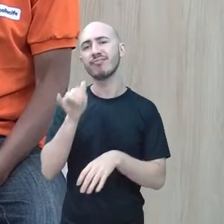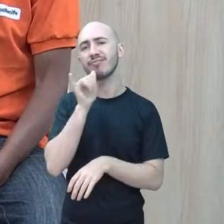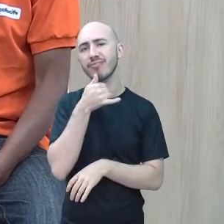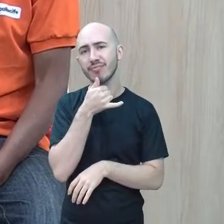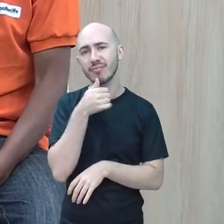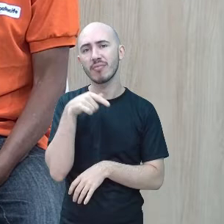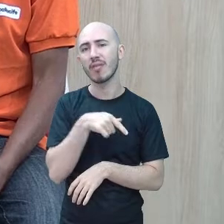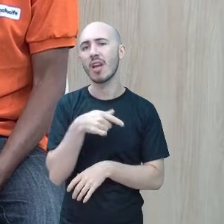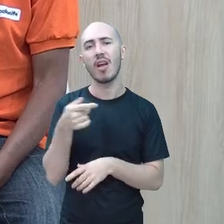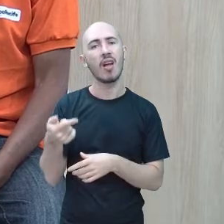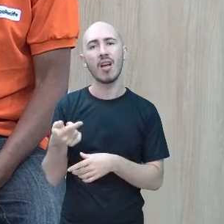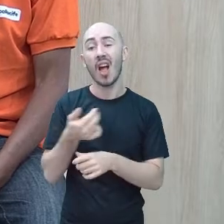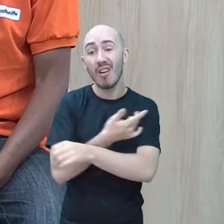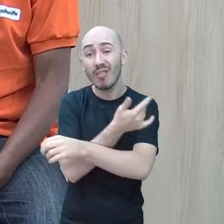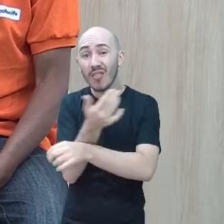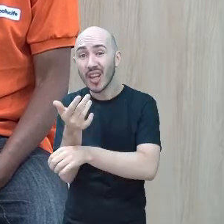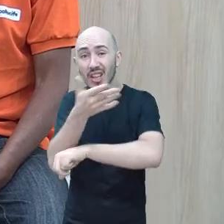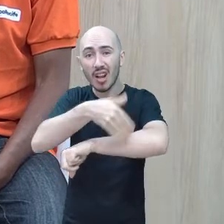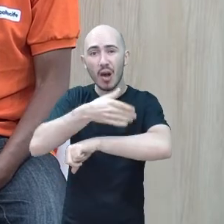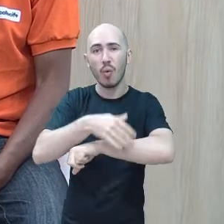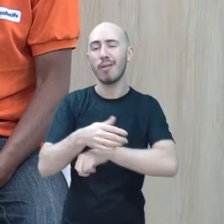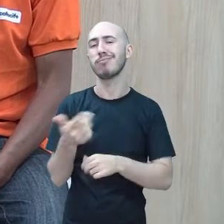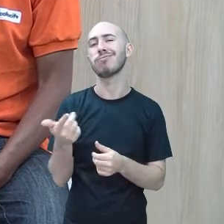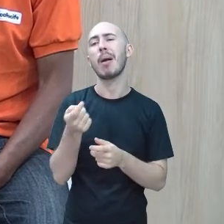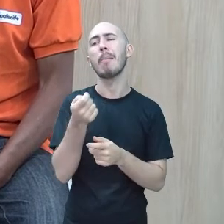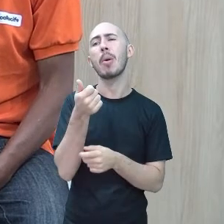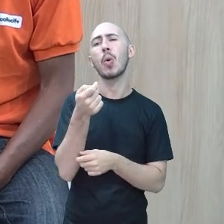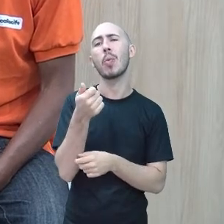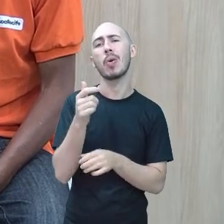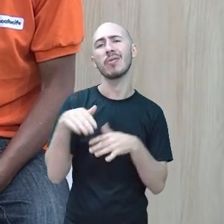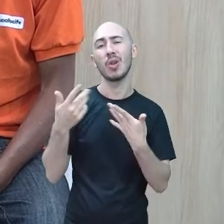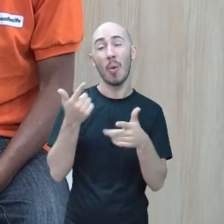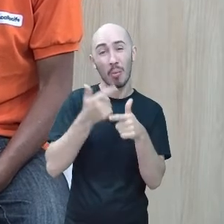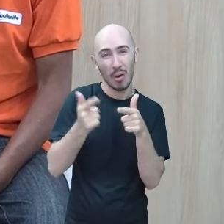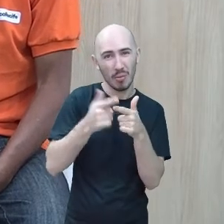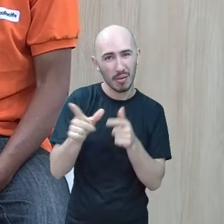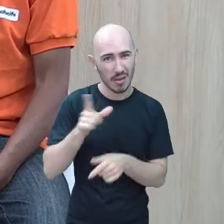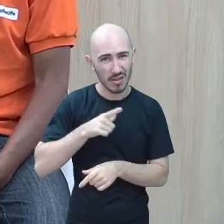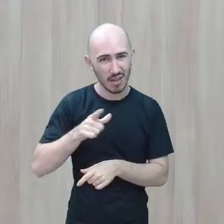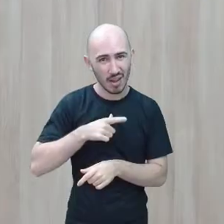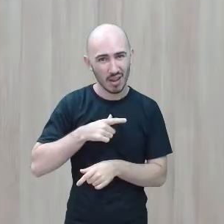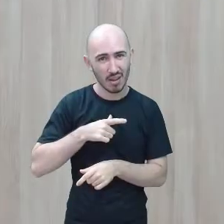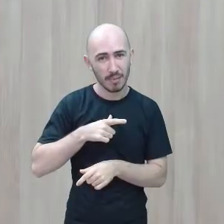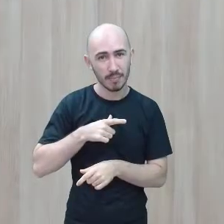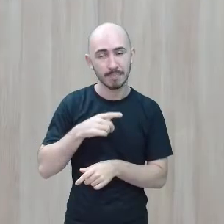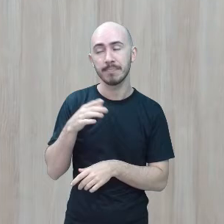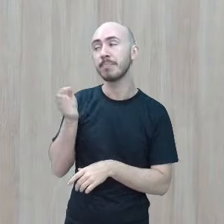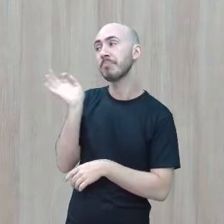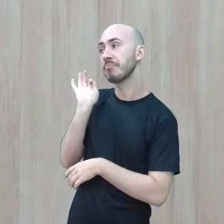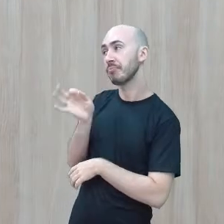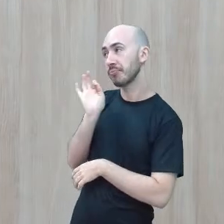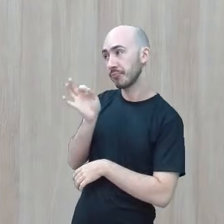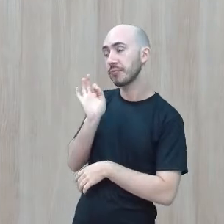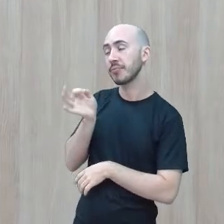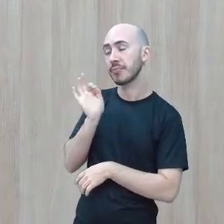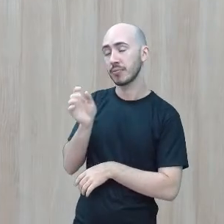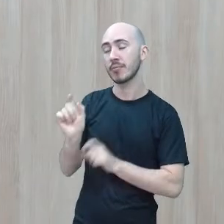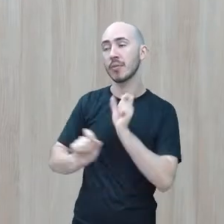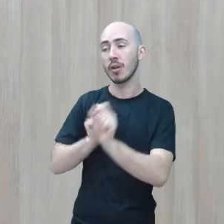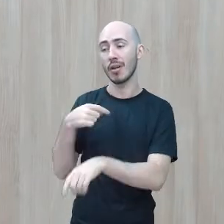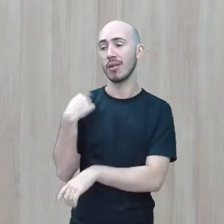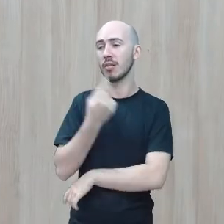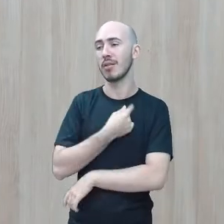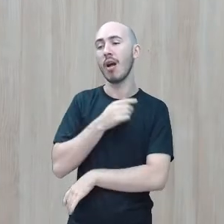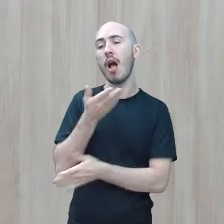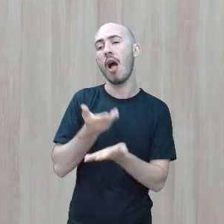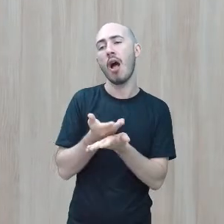verde, tá? Isso realmente, será que tem algum problema, Vanessa? Sim, a gente vai, durante